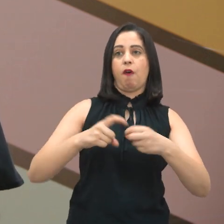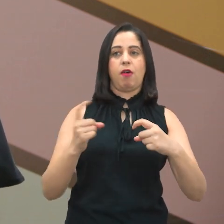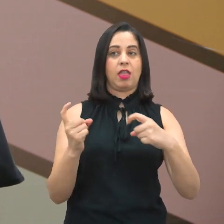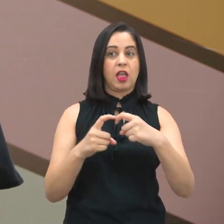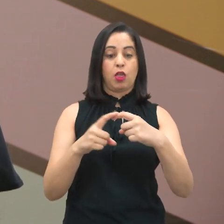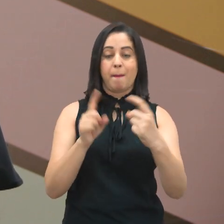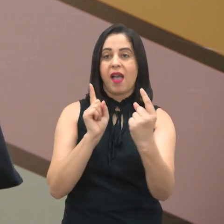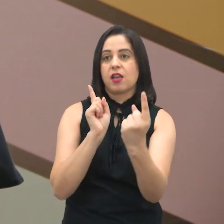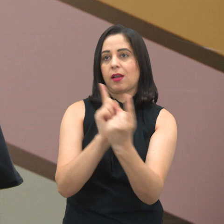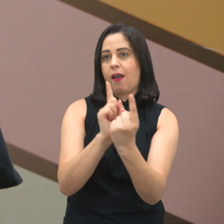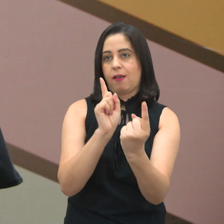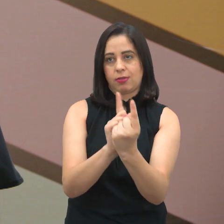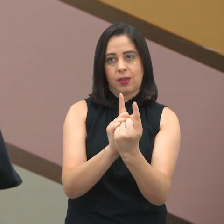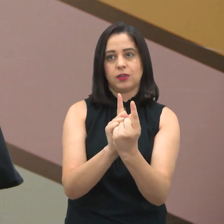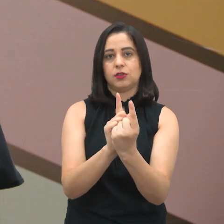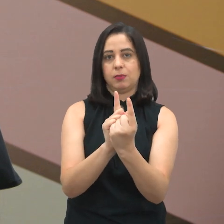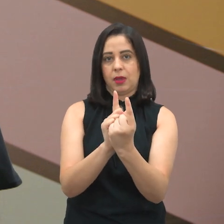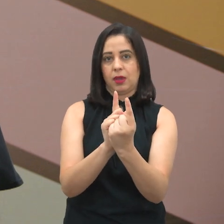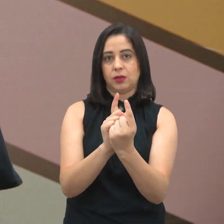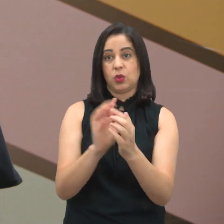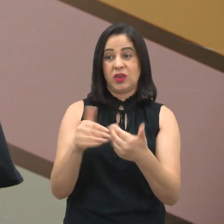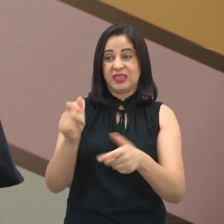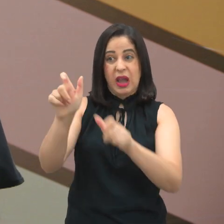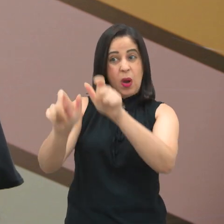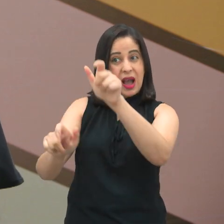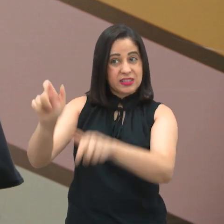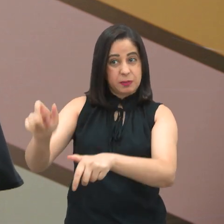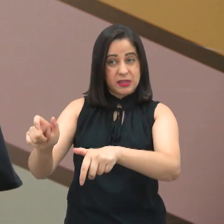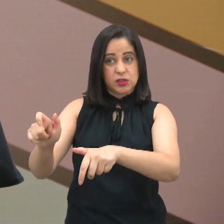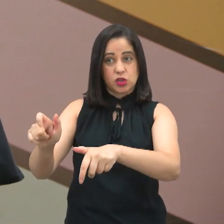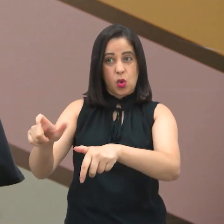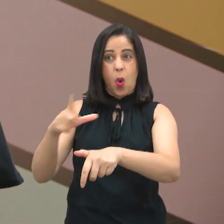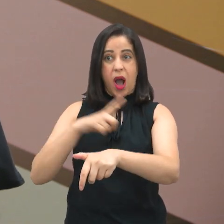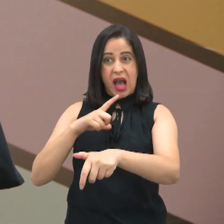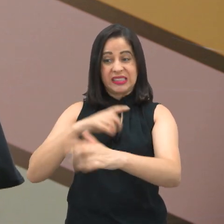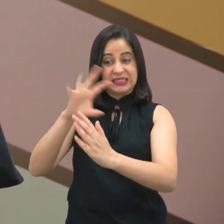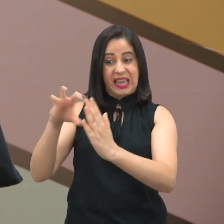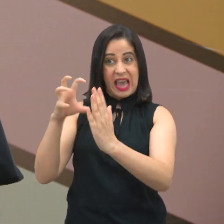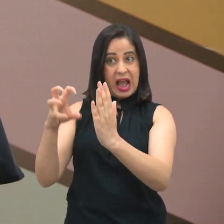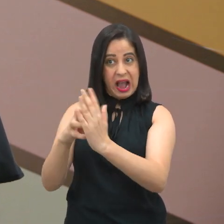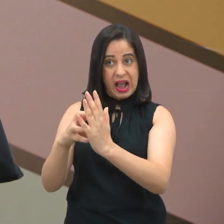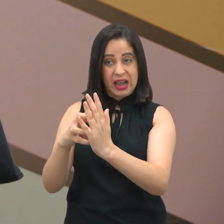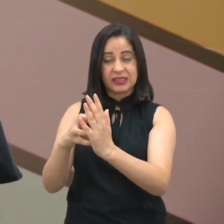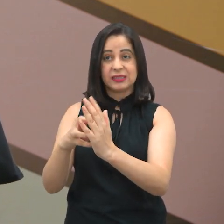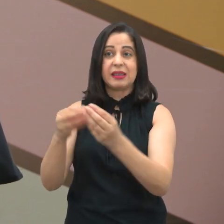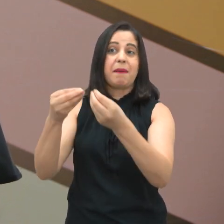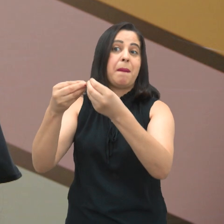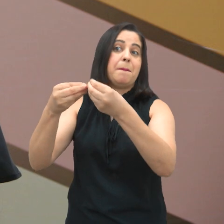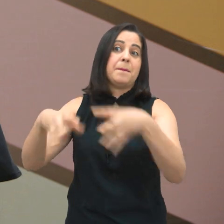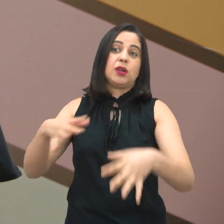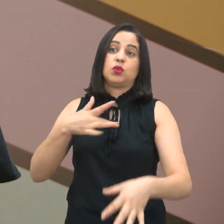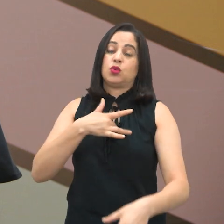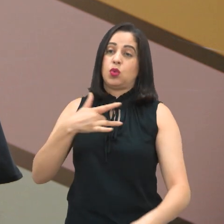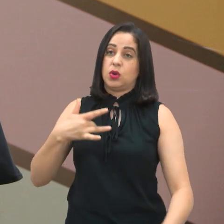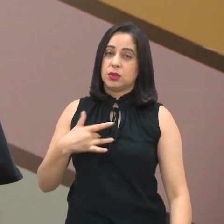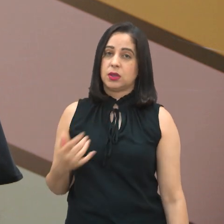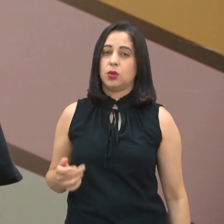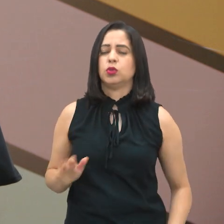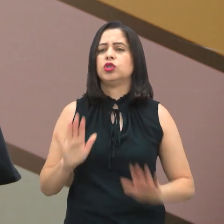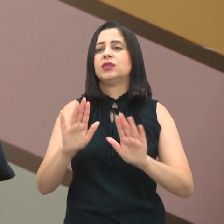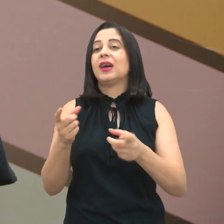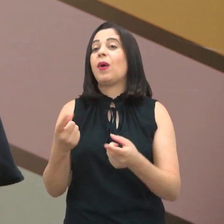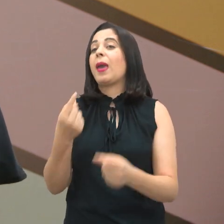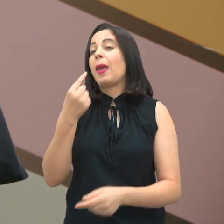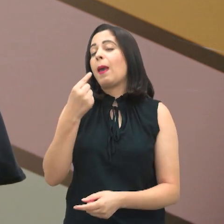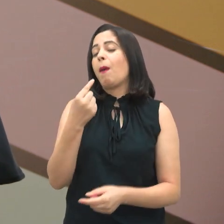né? Nos serviços de saúde como um todo ficaram prejudicados com a pandemia. E a gente vê que o